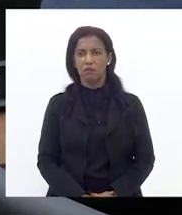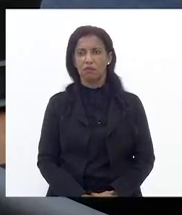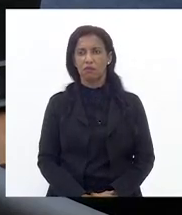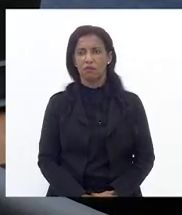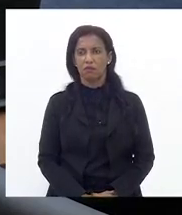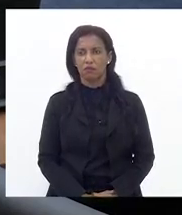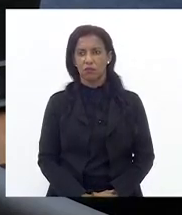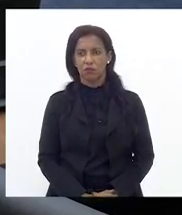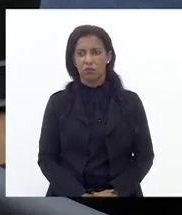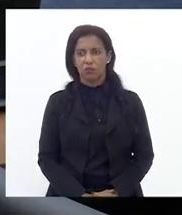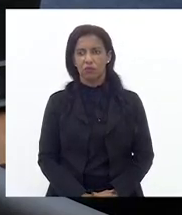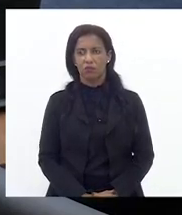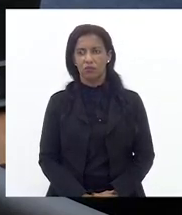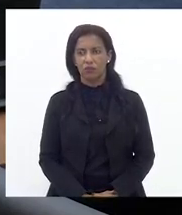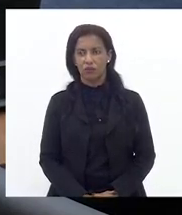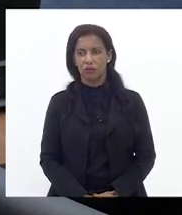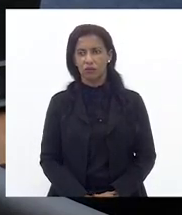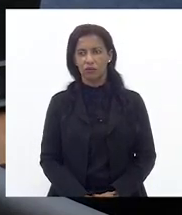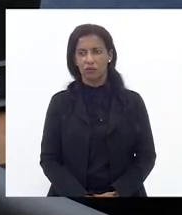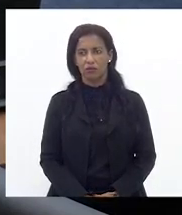e por favor